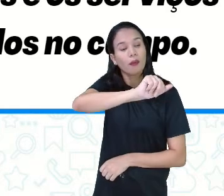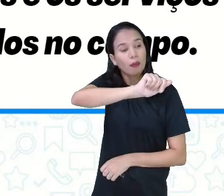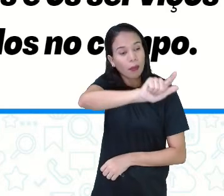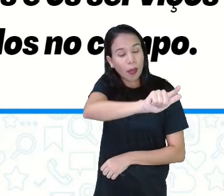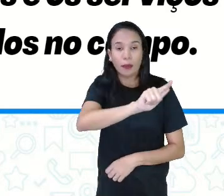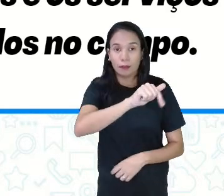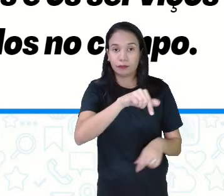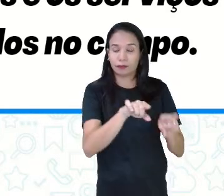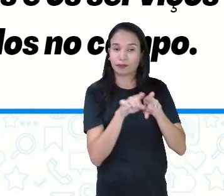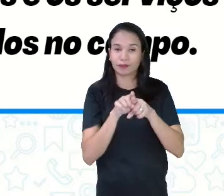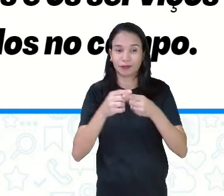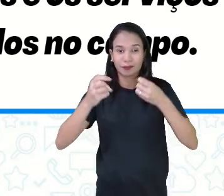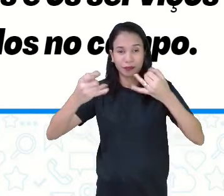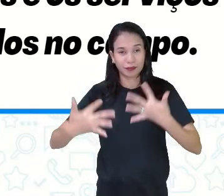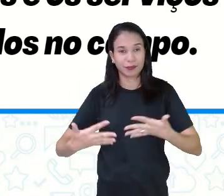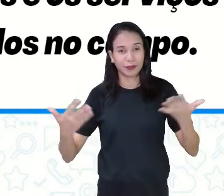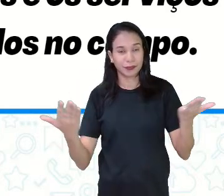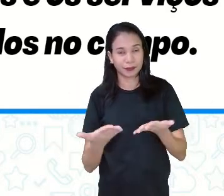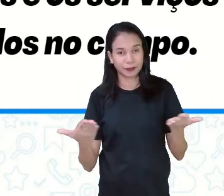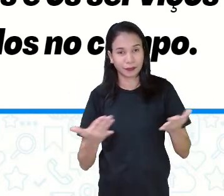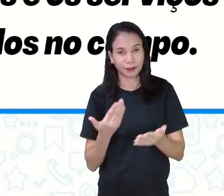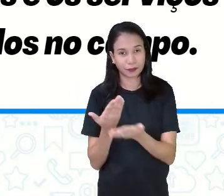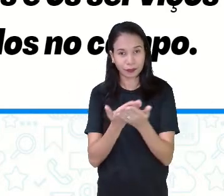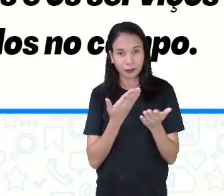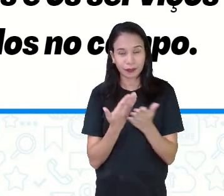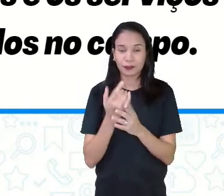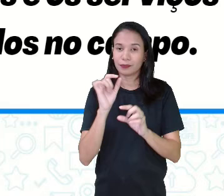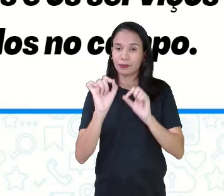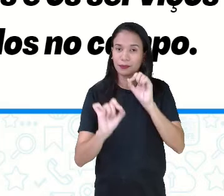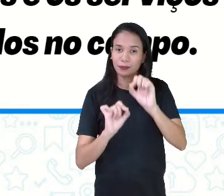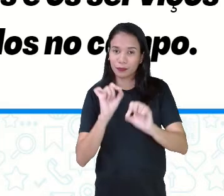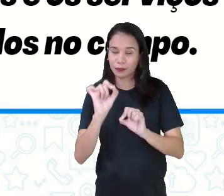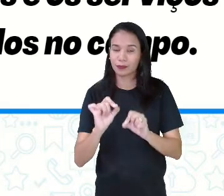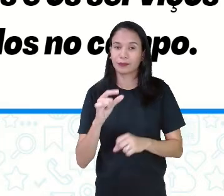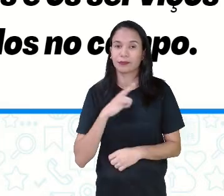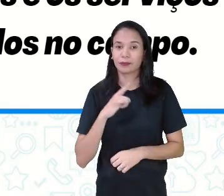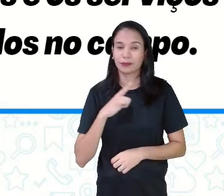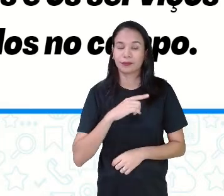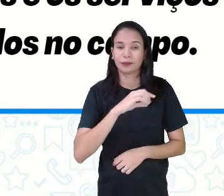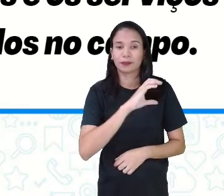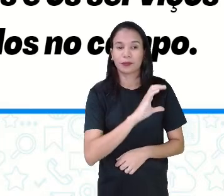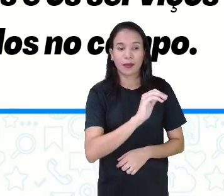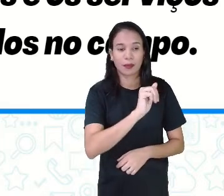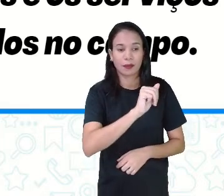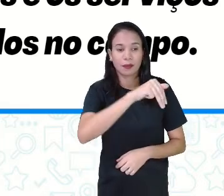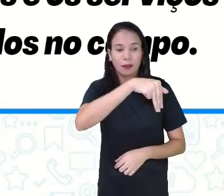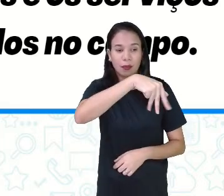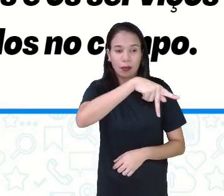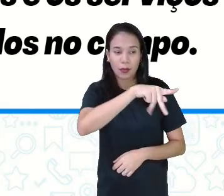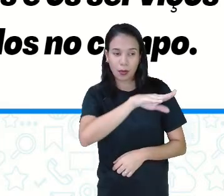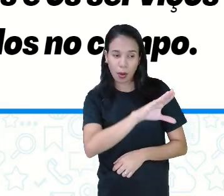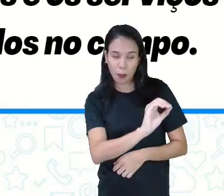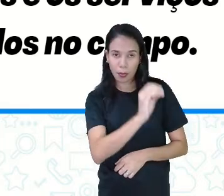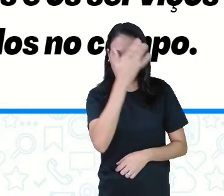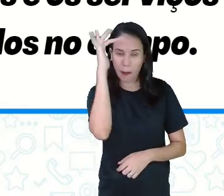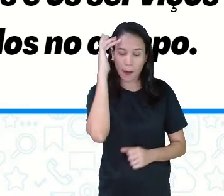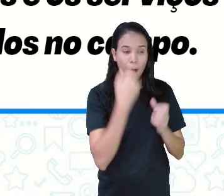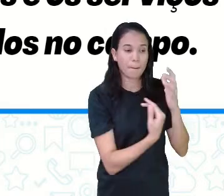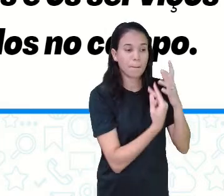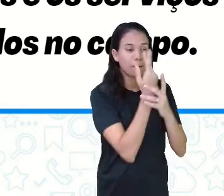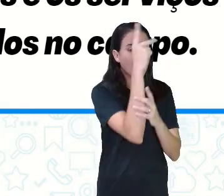falei recentemente, né? Eu falei agora na aula, que no campo as pessoas fazem plantações,